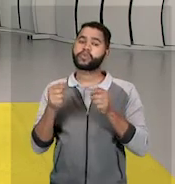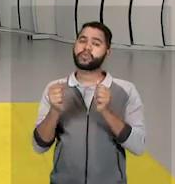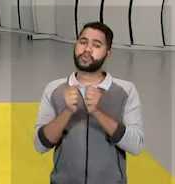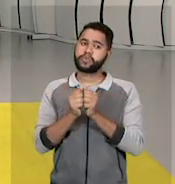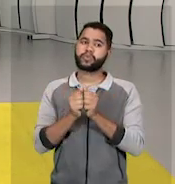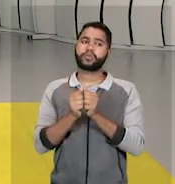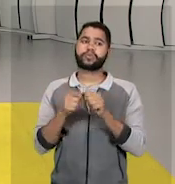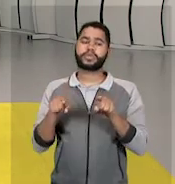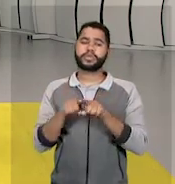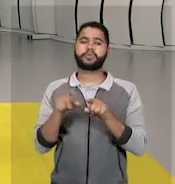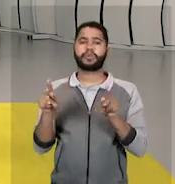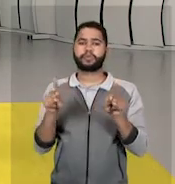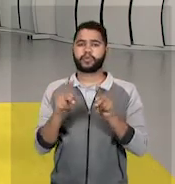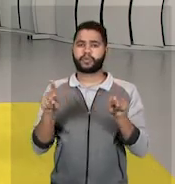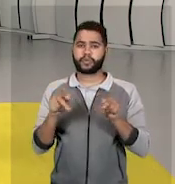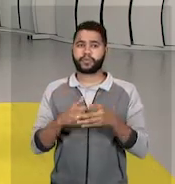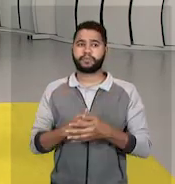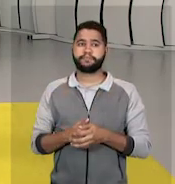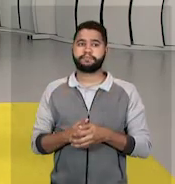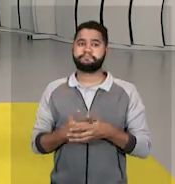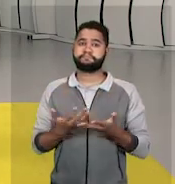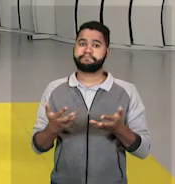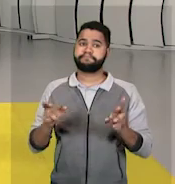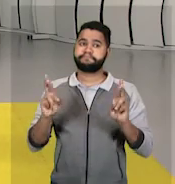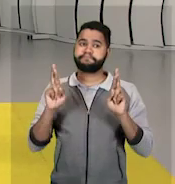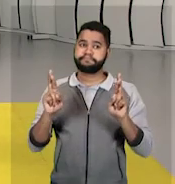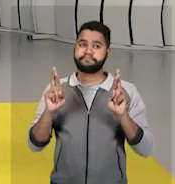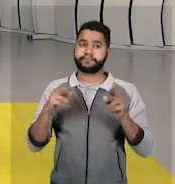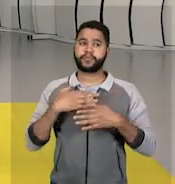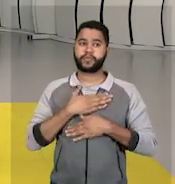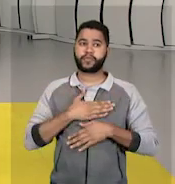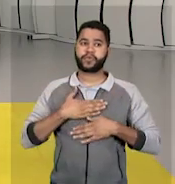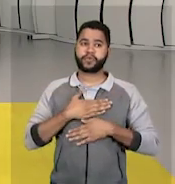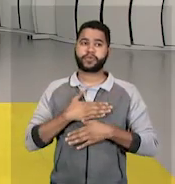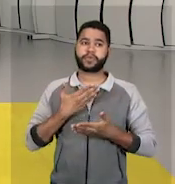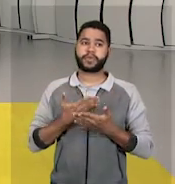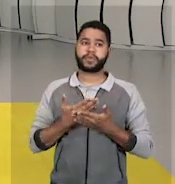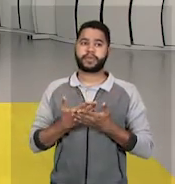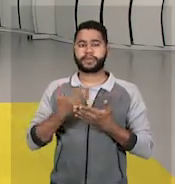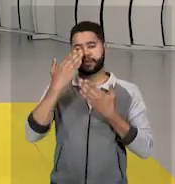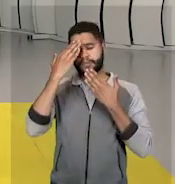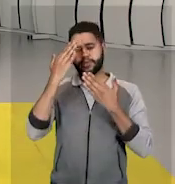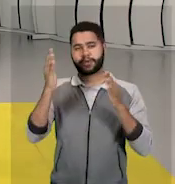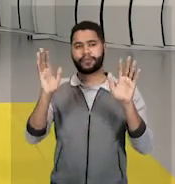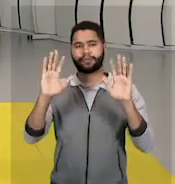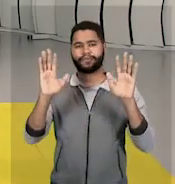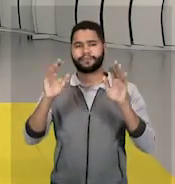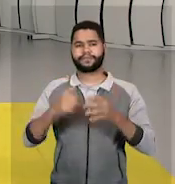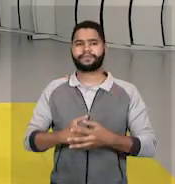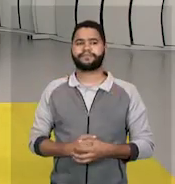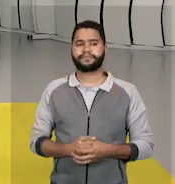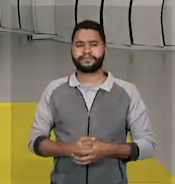nós e tire com o seu professor também. Então, espero que você tenha gostado da nossa aula. Muito obrigado, até a próxima!